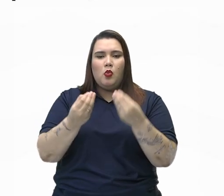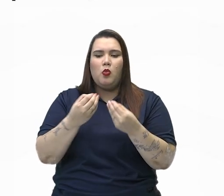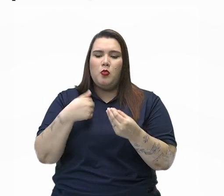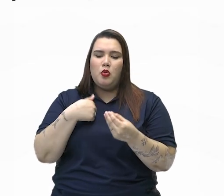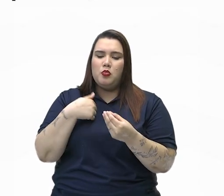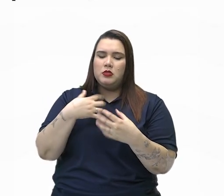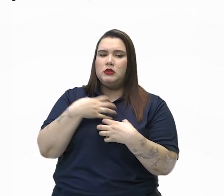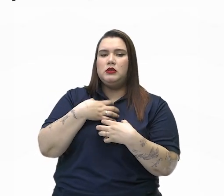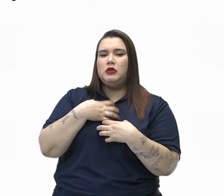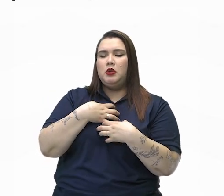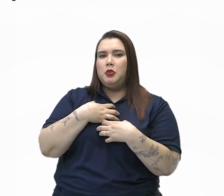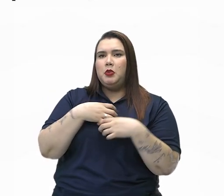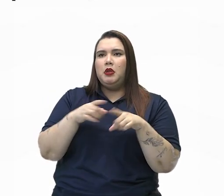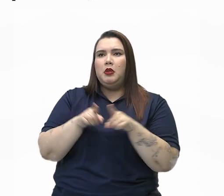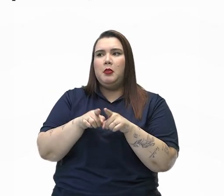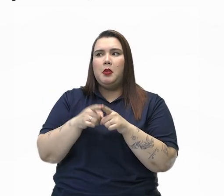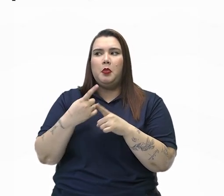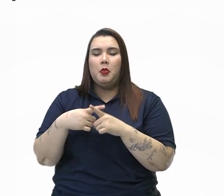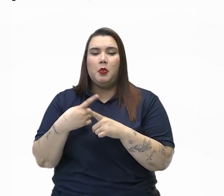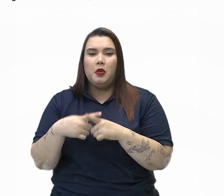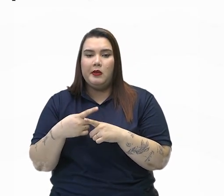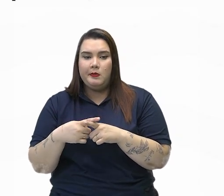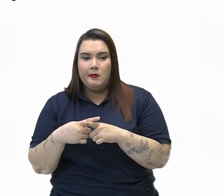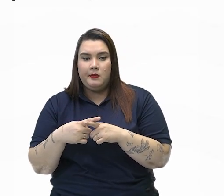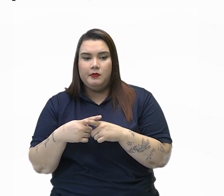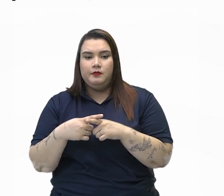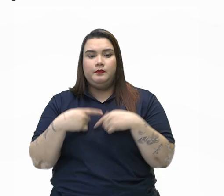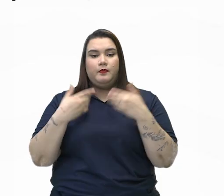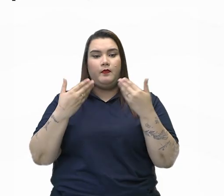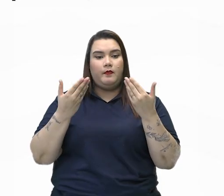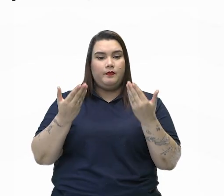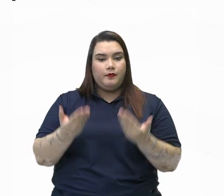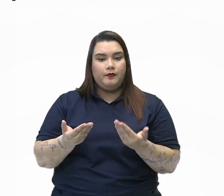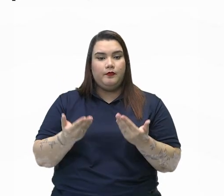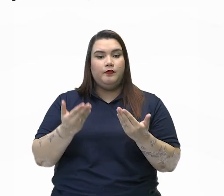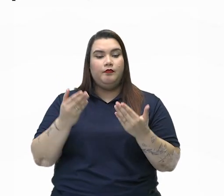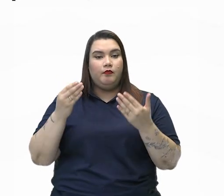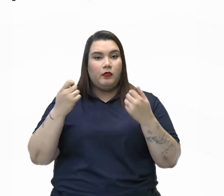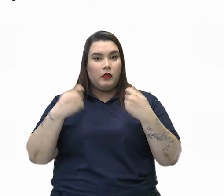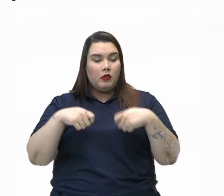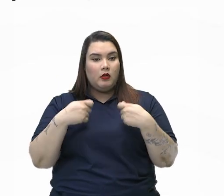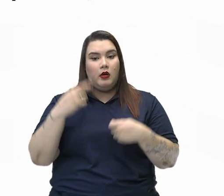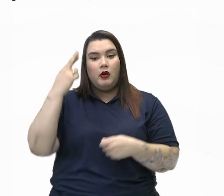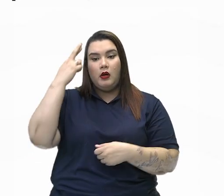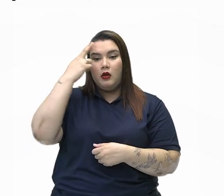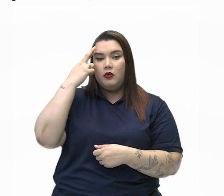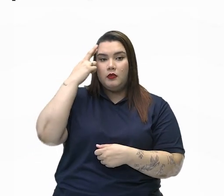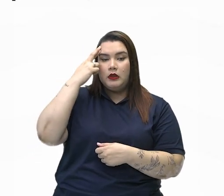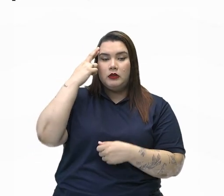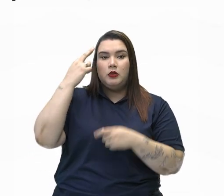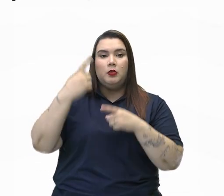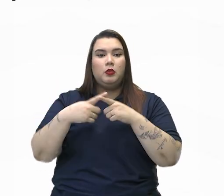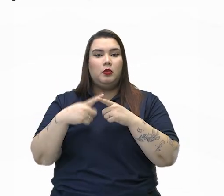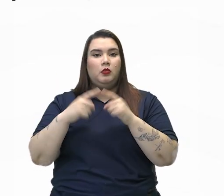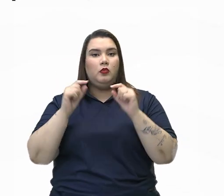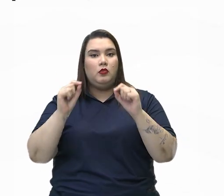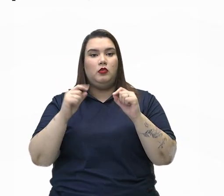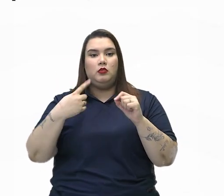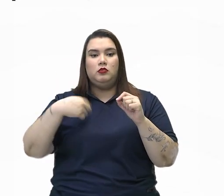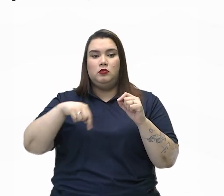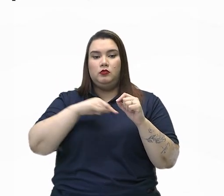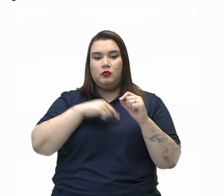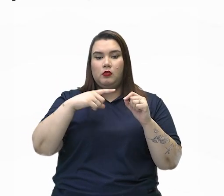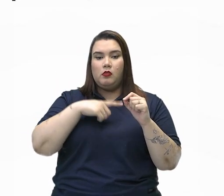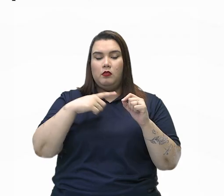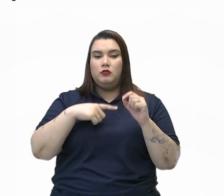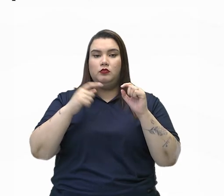faz sentir e por quê? E aqui temos que ter um ponto de reflexão, porque quando colocamos para